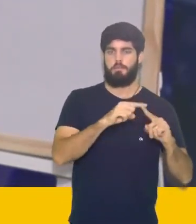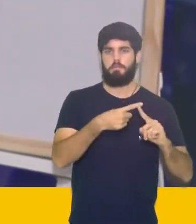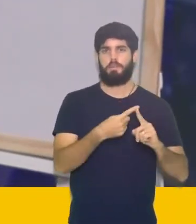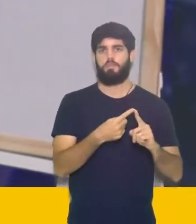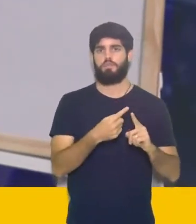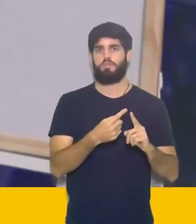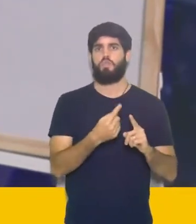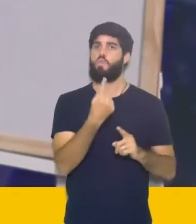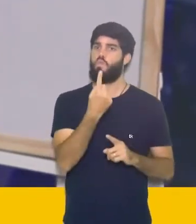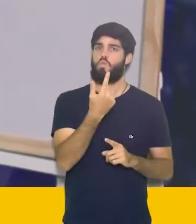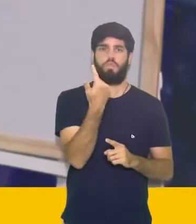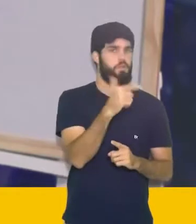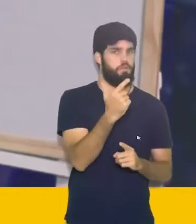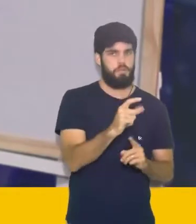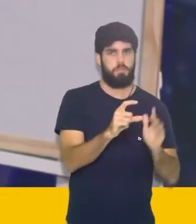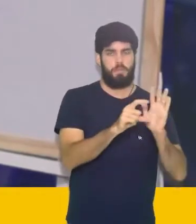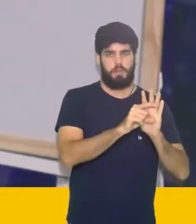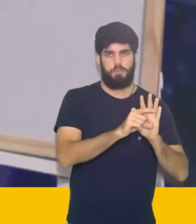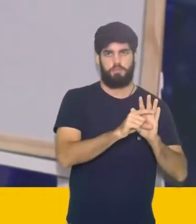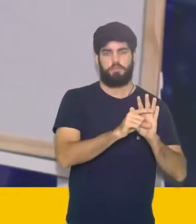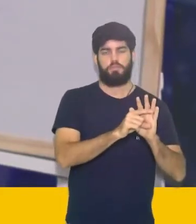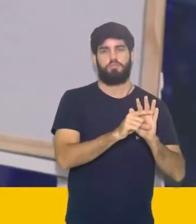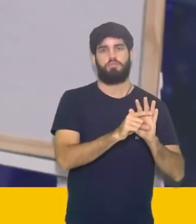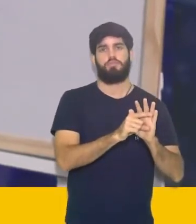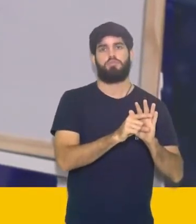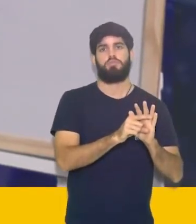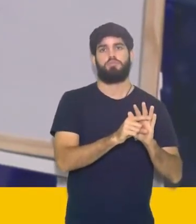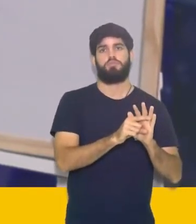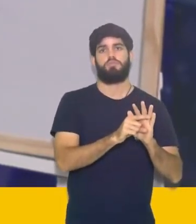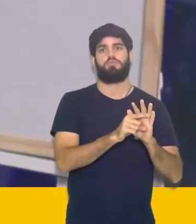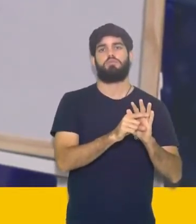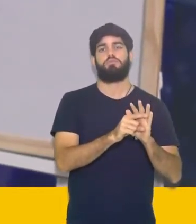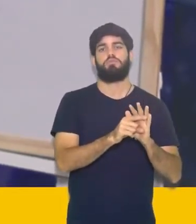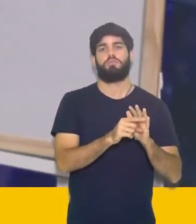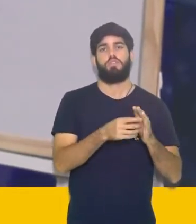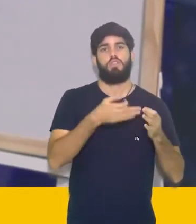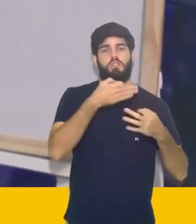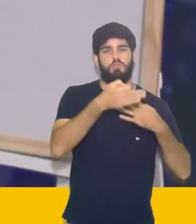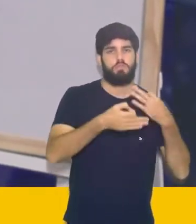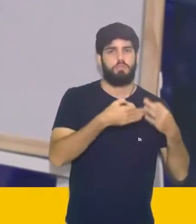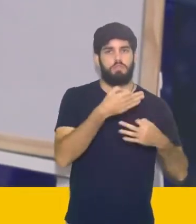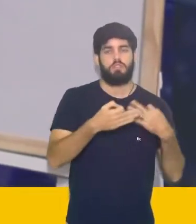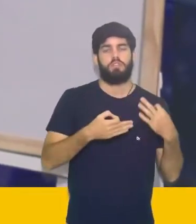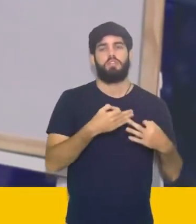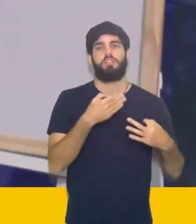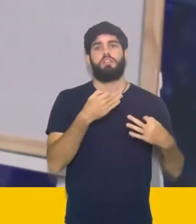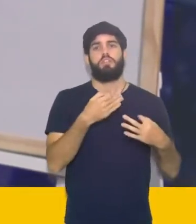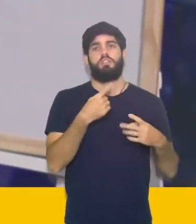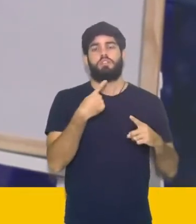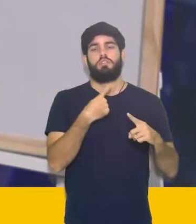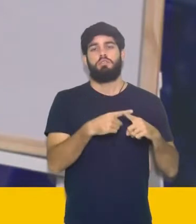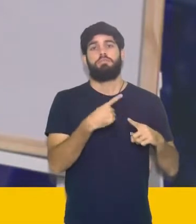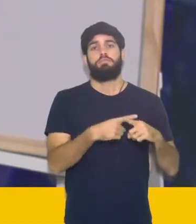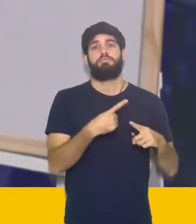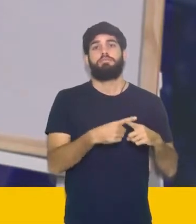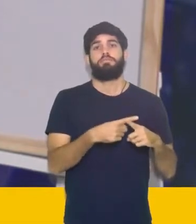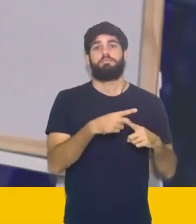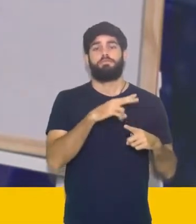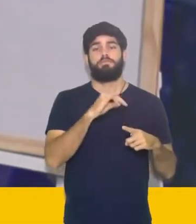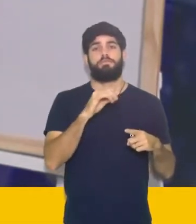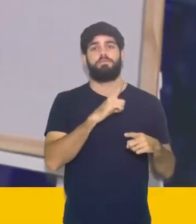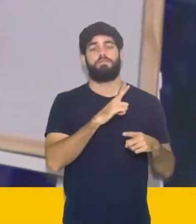com 1 não. Com 1 você não tem um parágrafo dissertativo, argumentativo, porque você vai